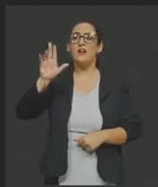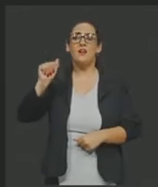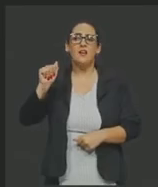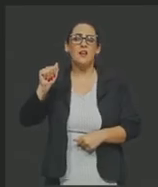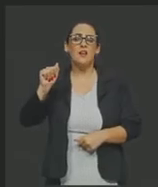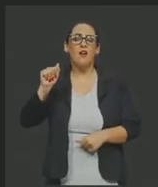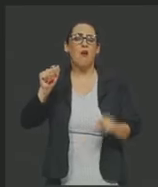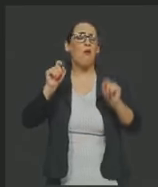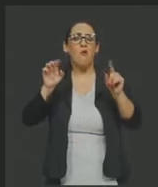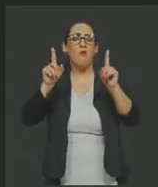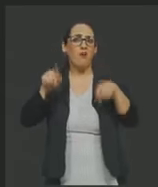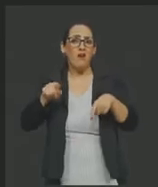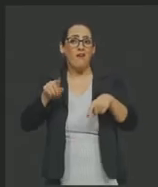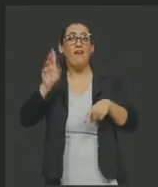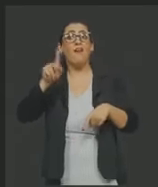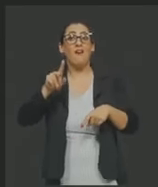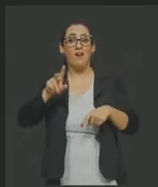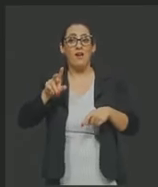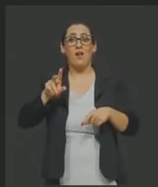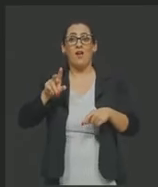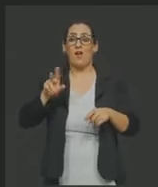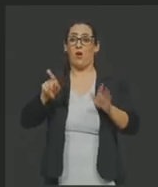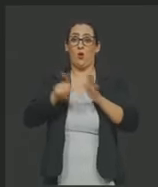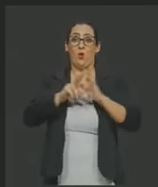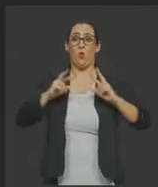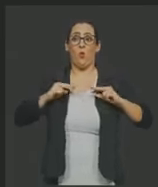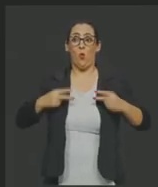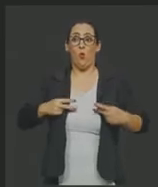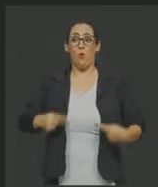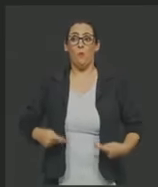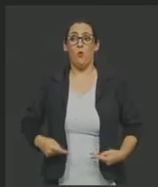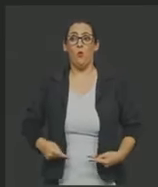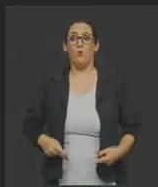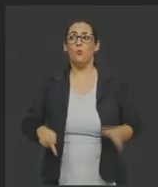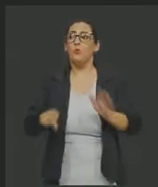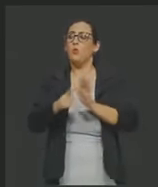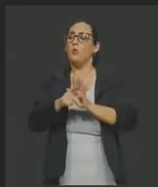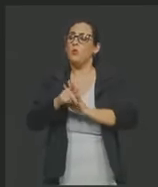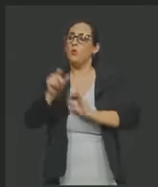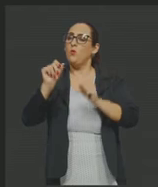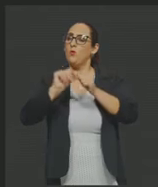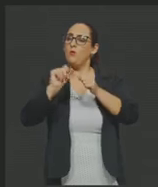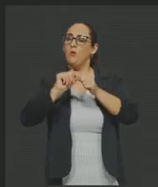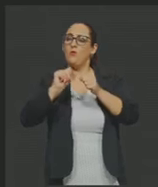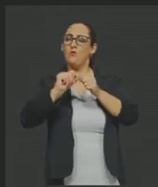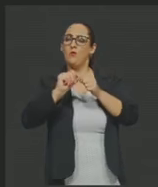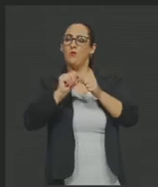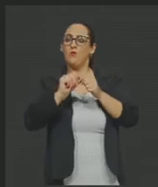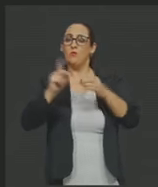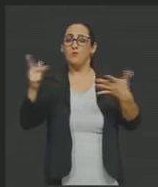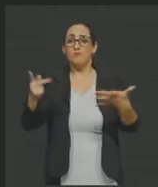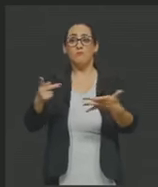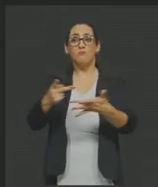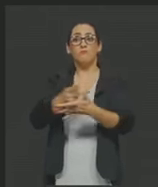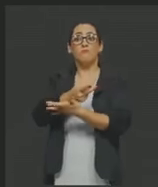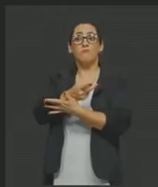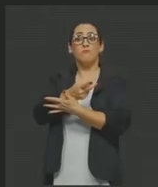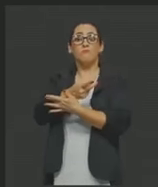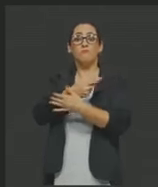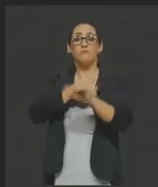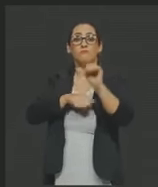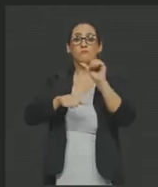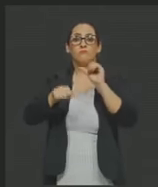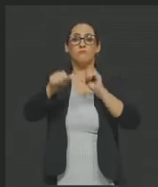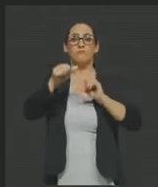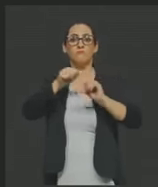é adrenalina? É esse hormônio aí que vai promover exatamente essa reação do simpático para tornar você